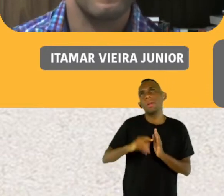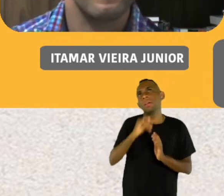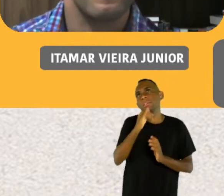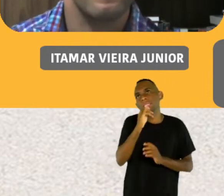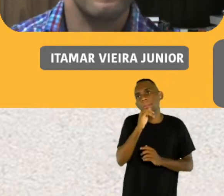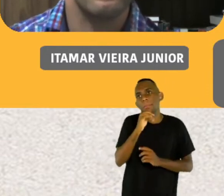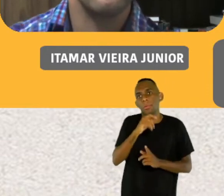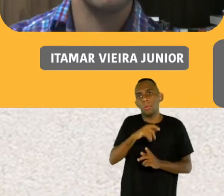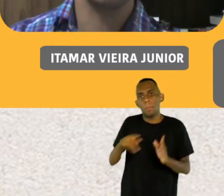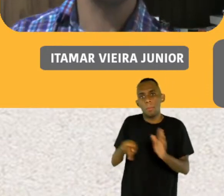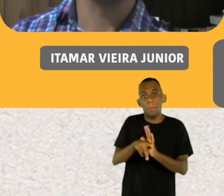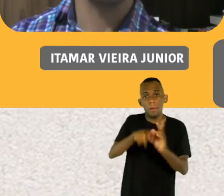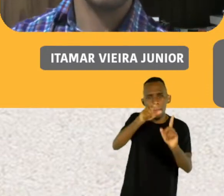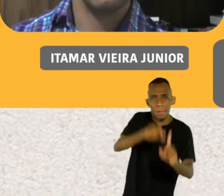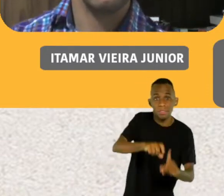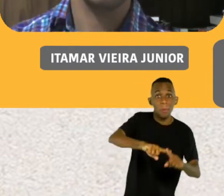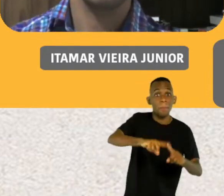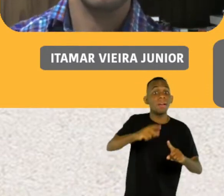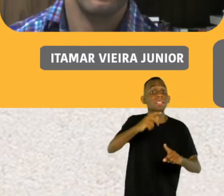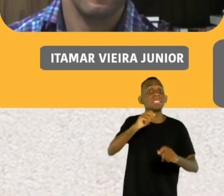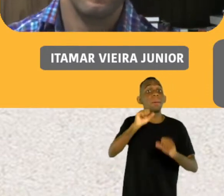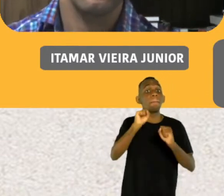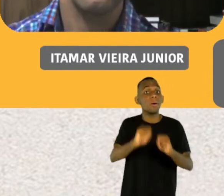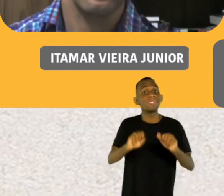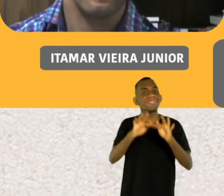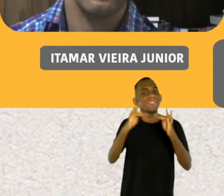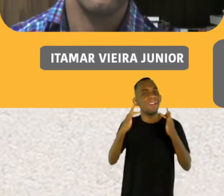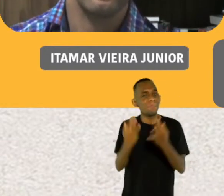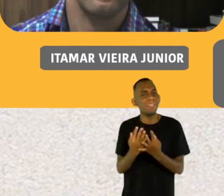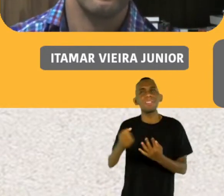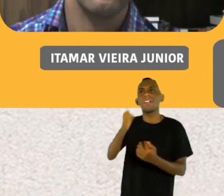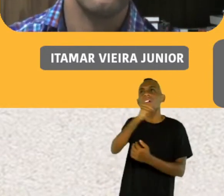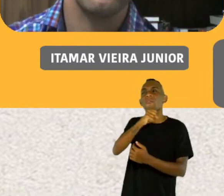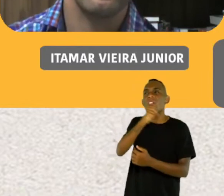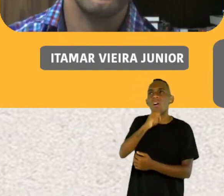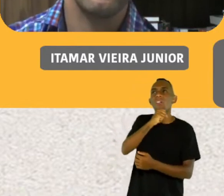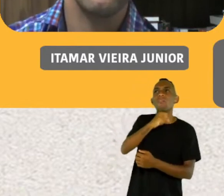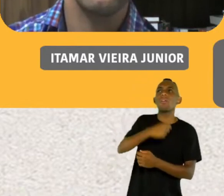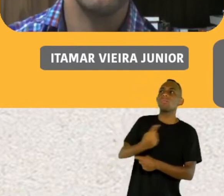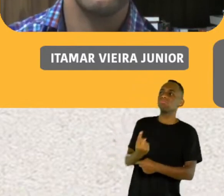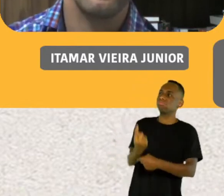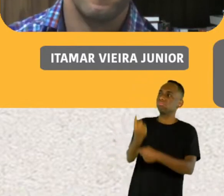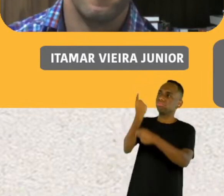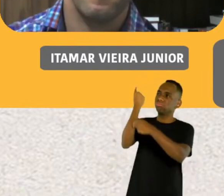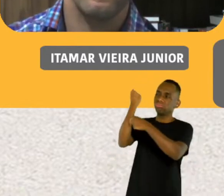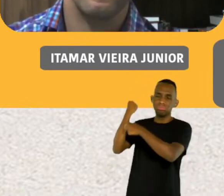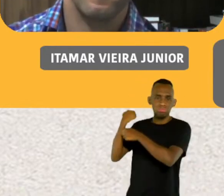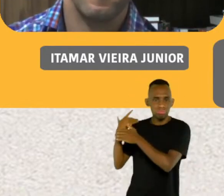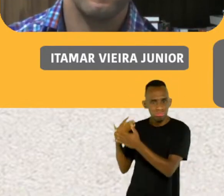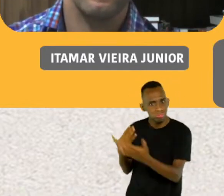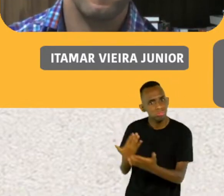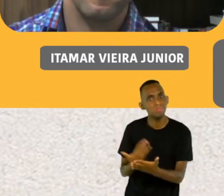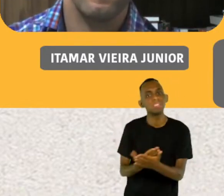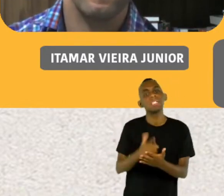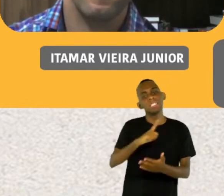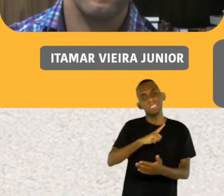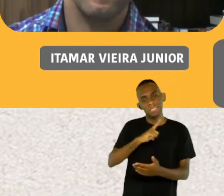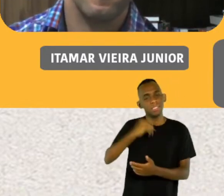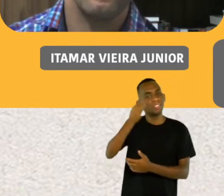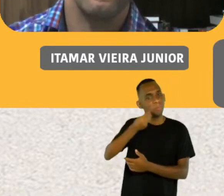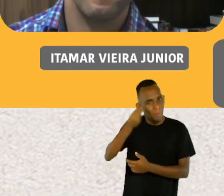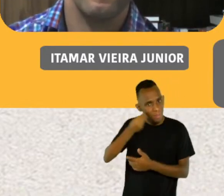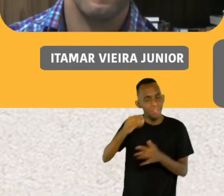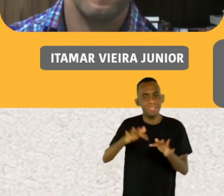da geração dos pais, dos avós, dos bisavós, mas, enfim, as famílias têm histórias rurais. A maior parte das